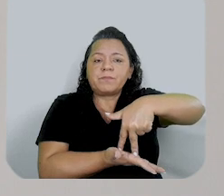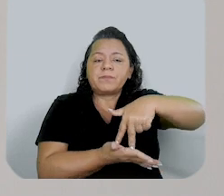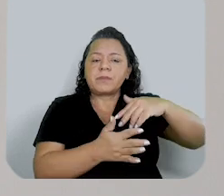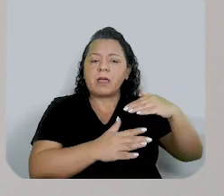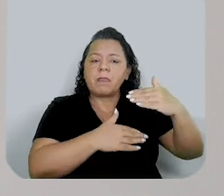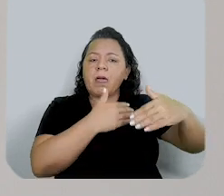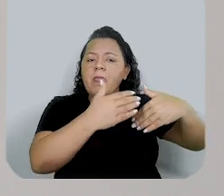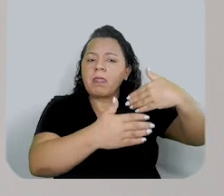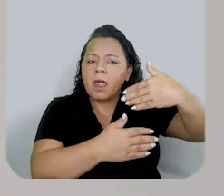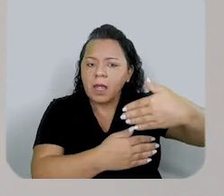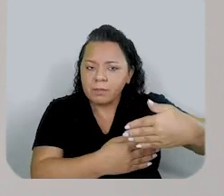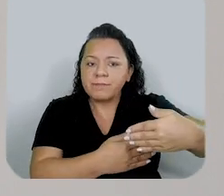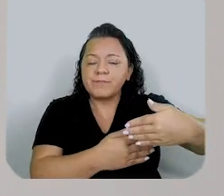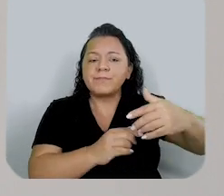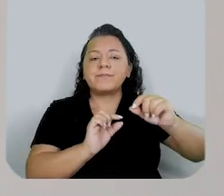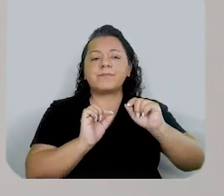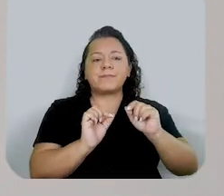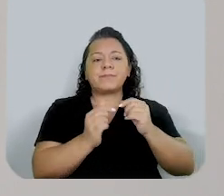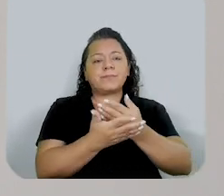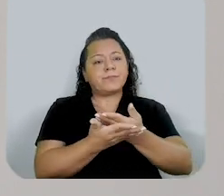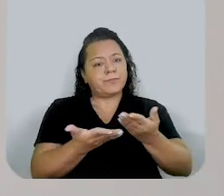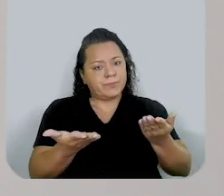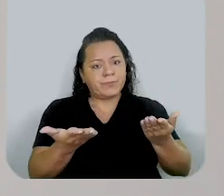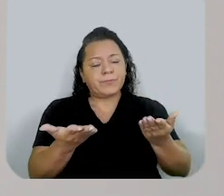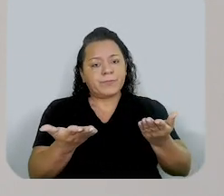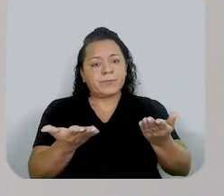essa trajetória